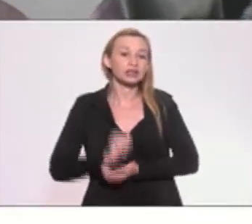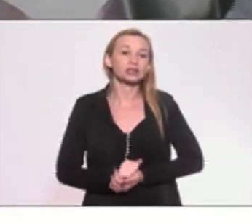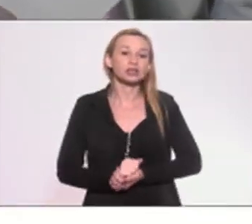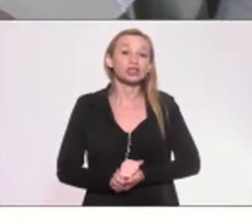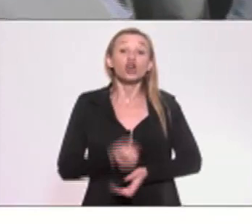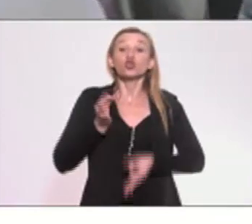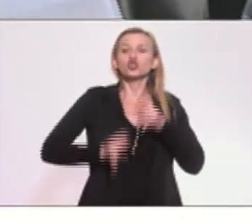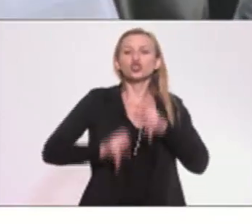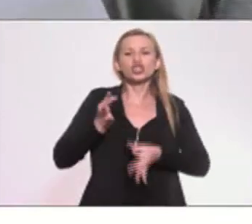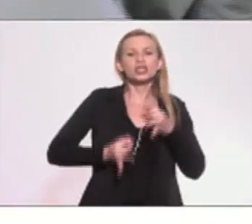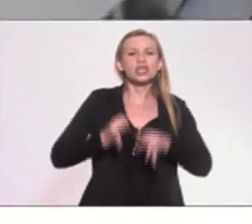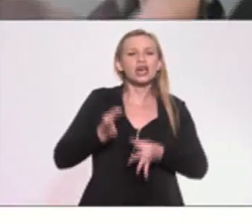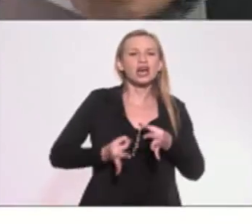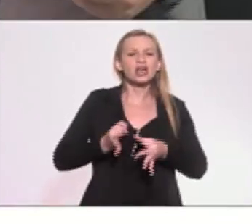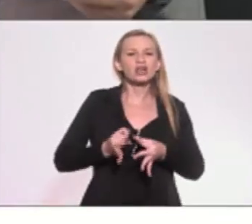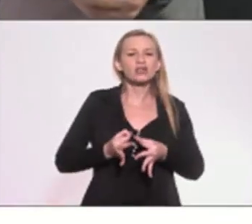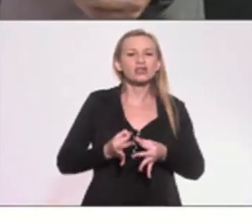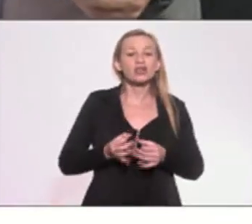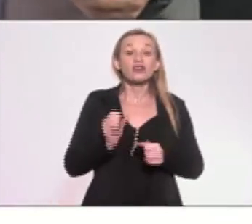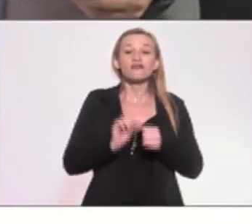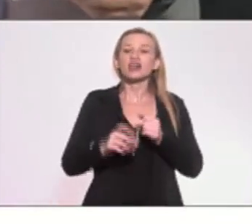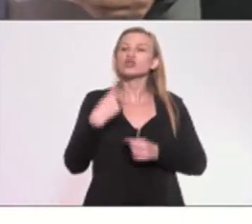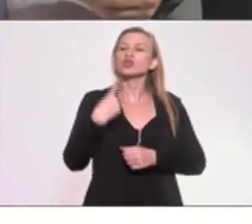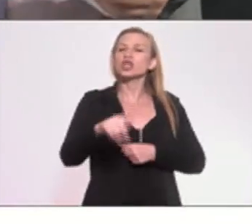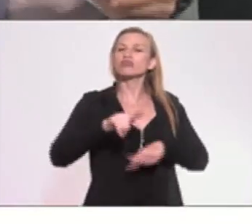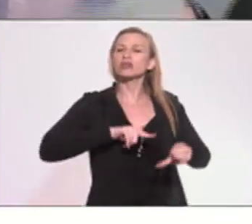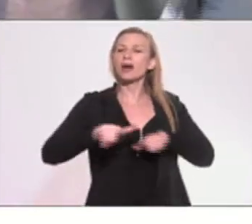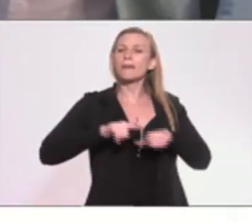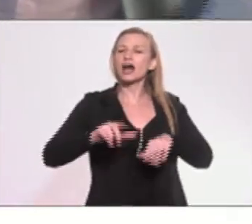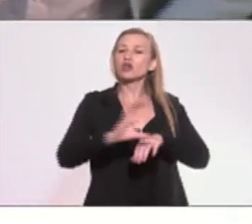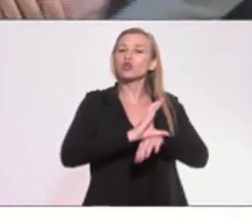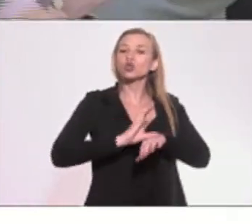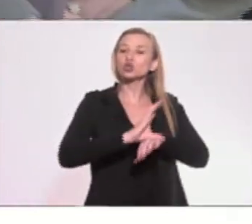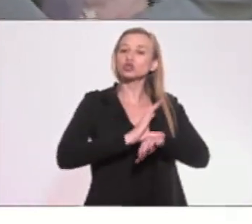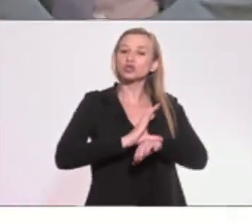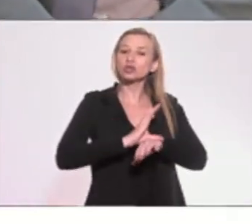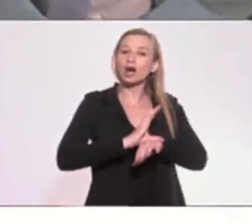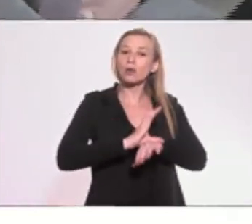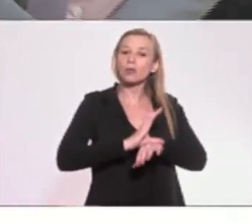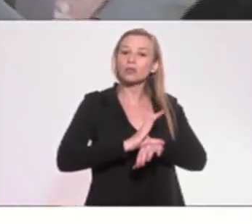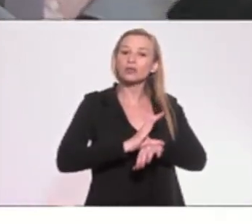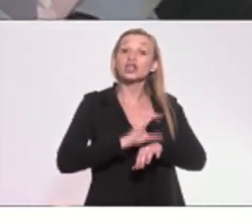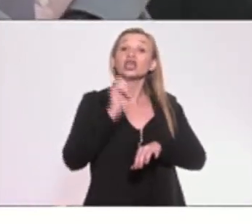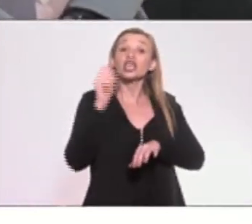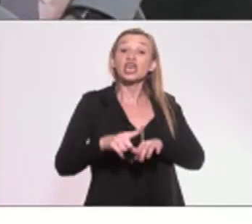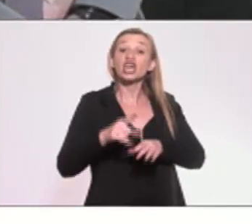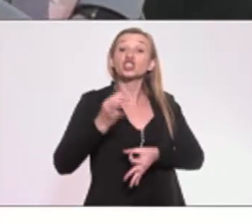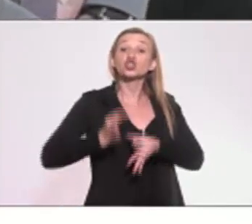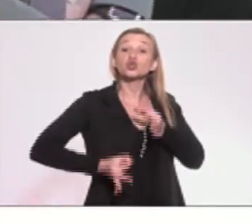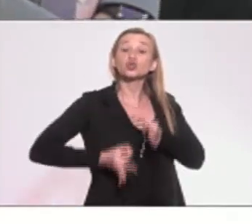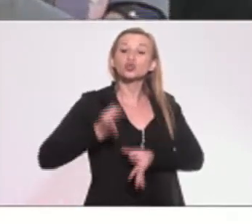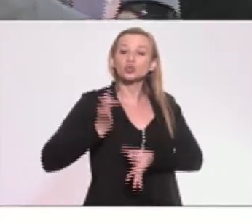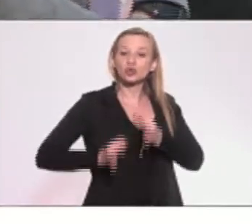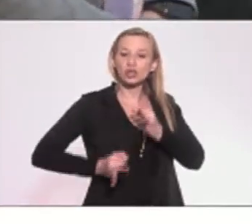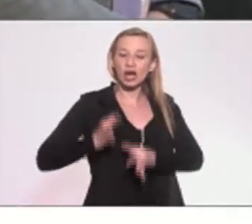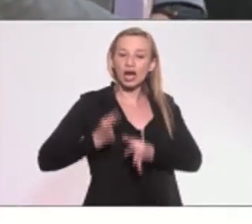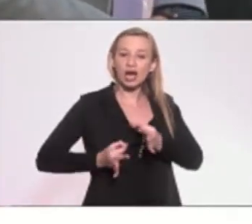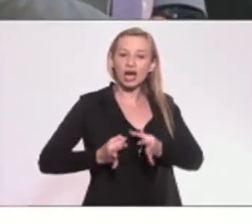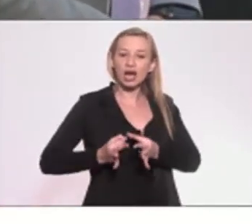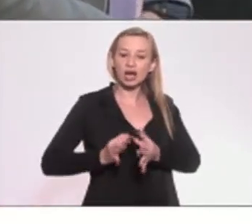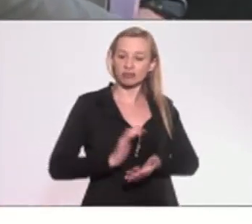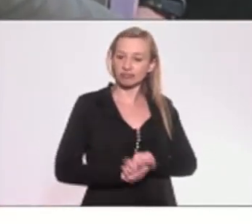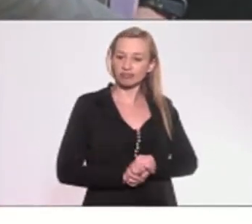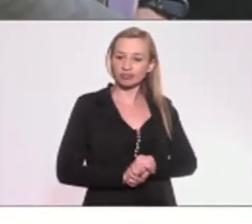o judiciário faça o seu papel constitucional, que é julgar os